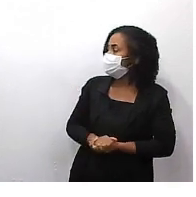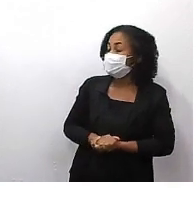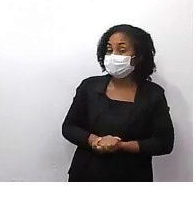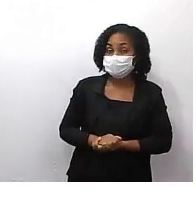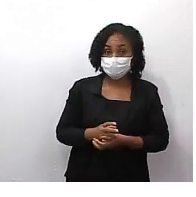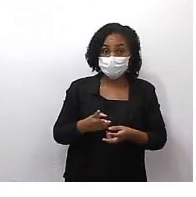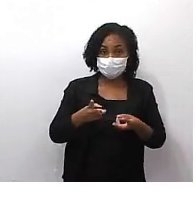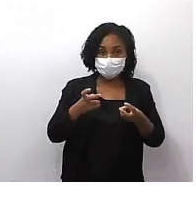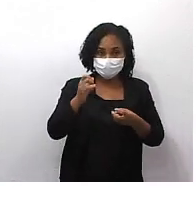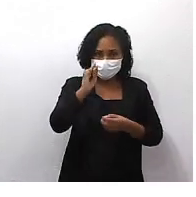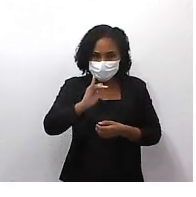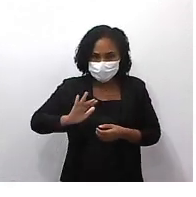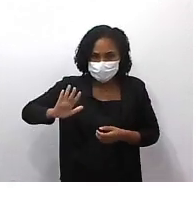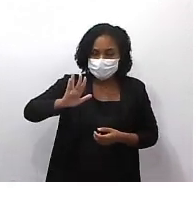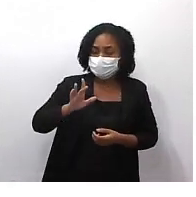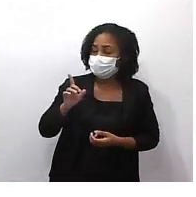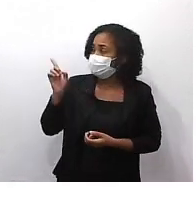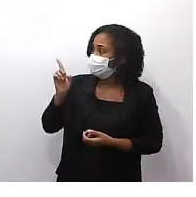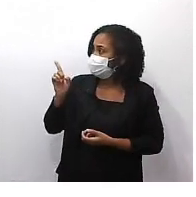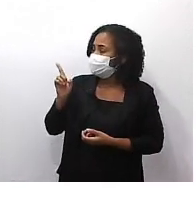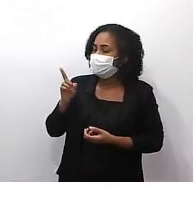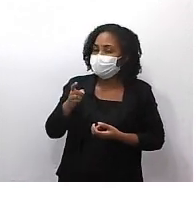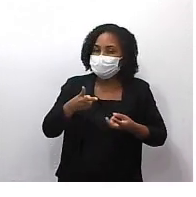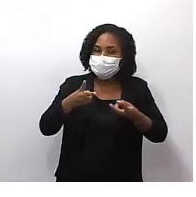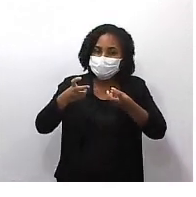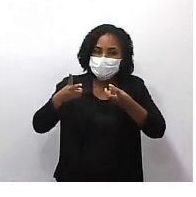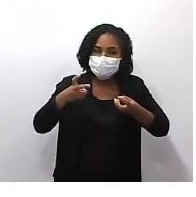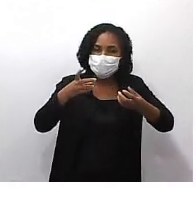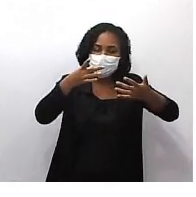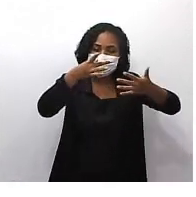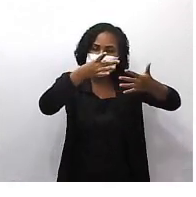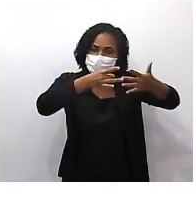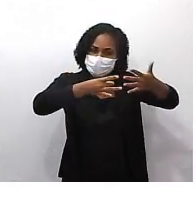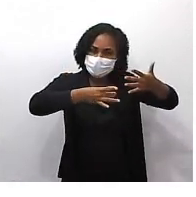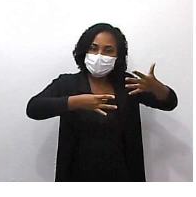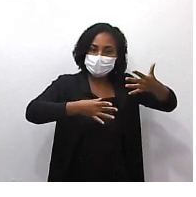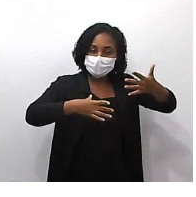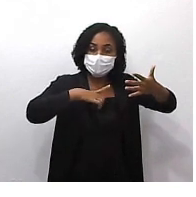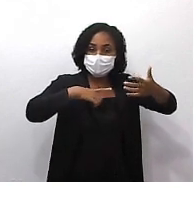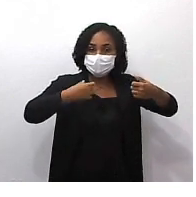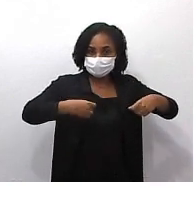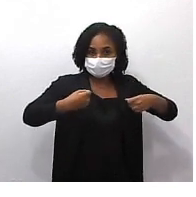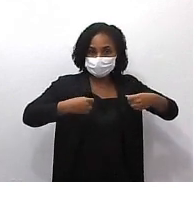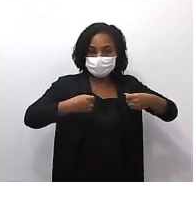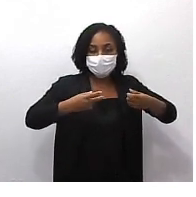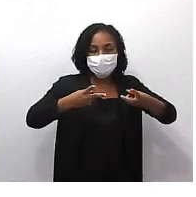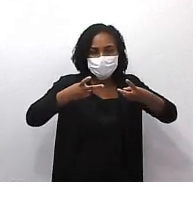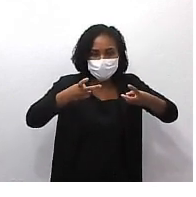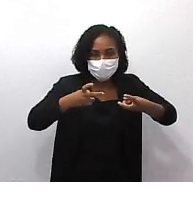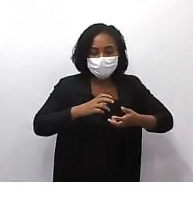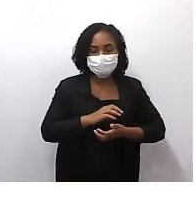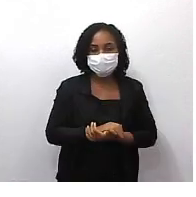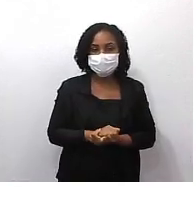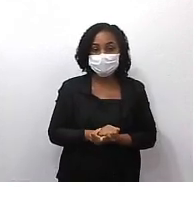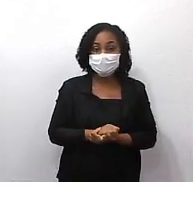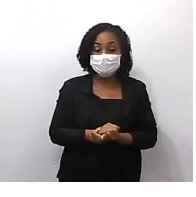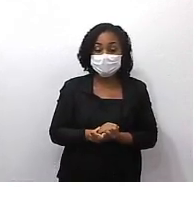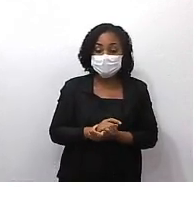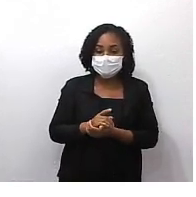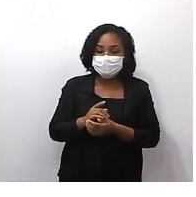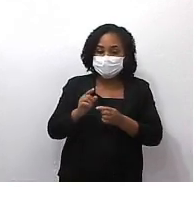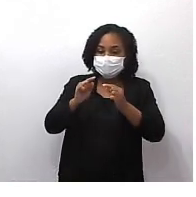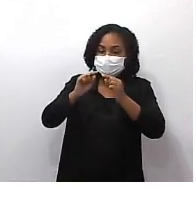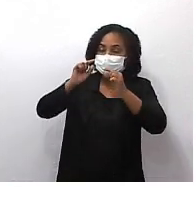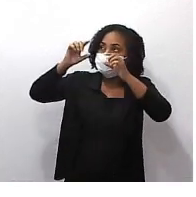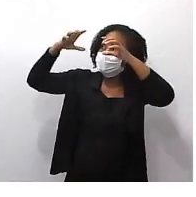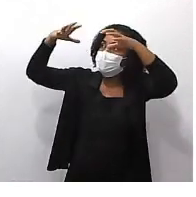nesta figura, que eu tenho aqui todos os elementos que um rio tem que ter. Observe, a parte mais